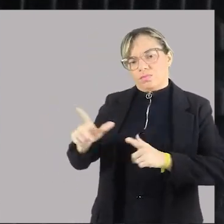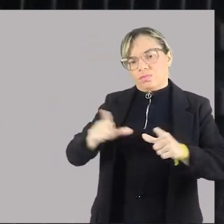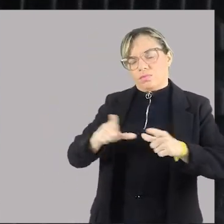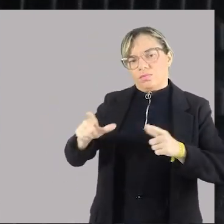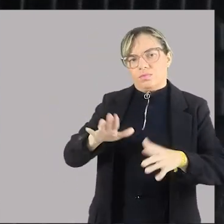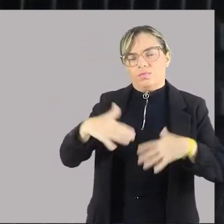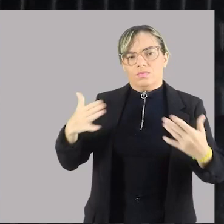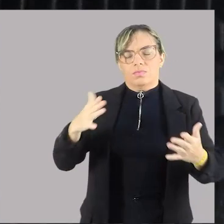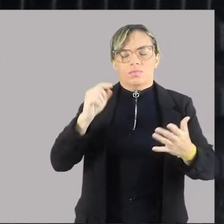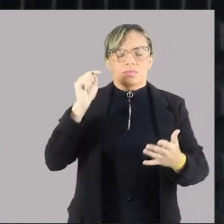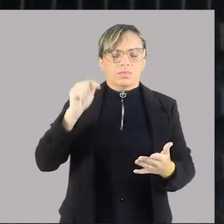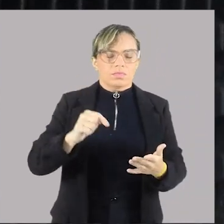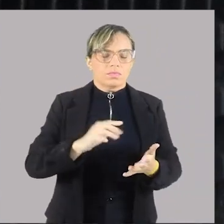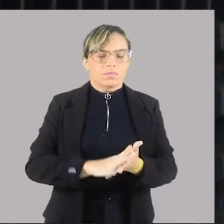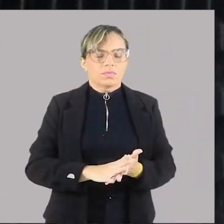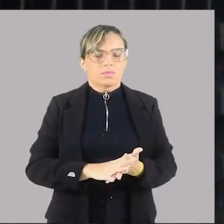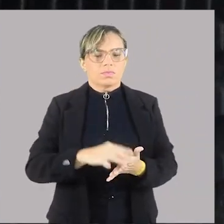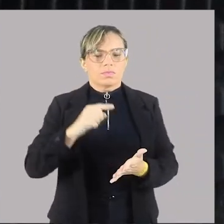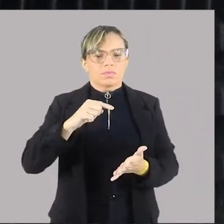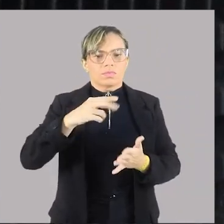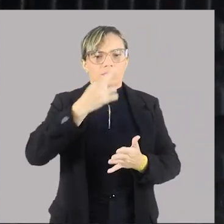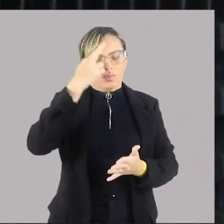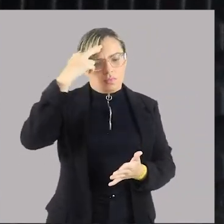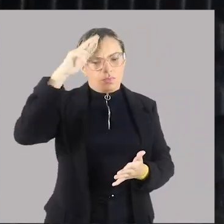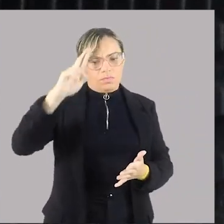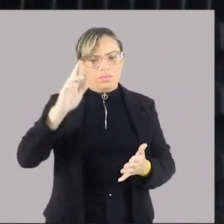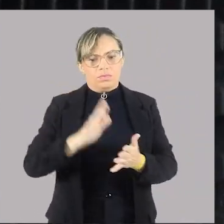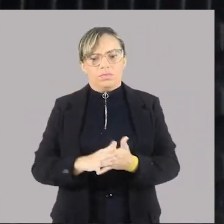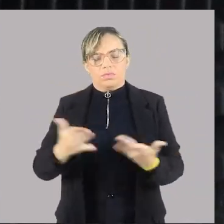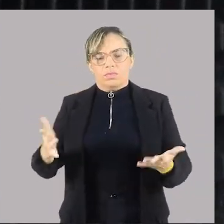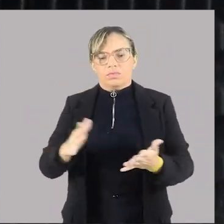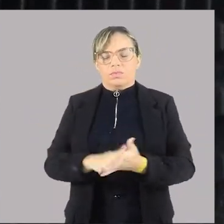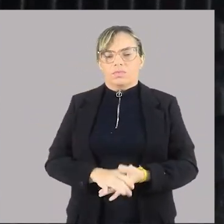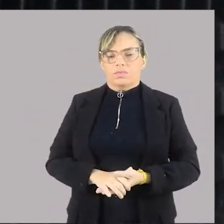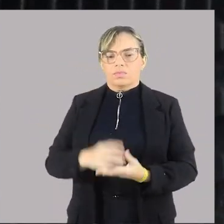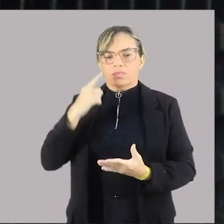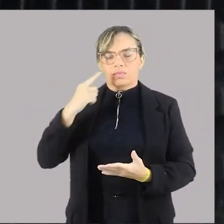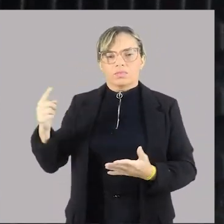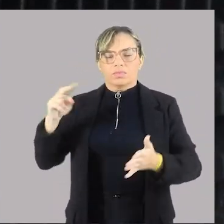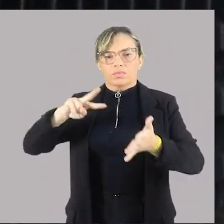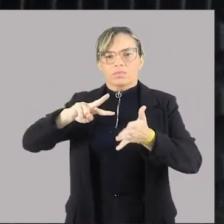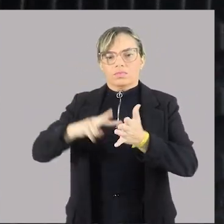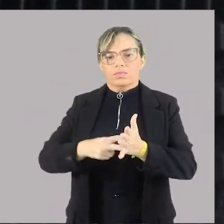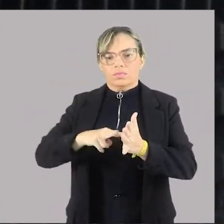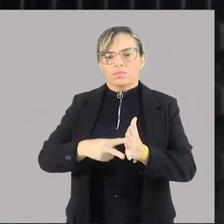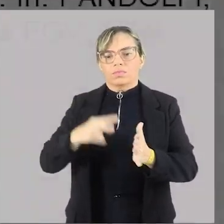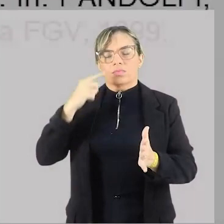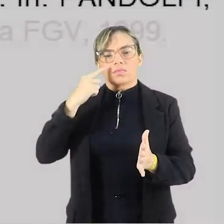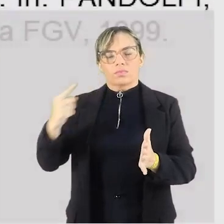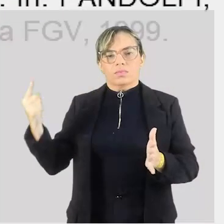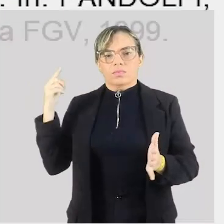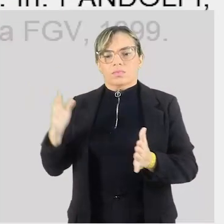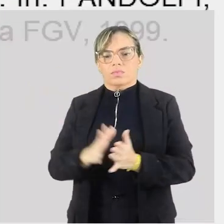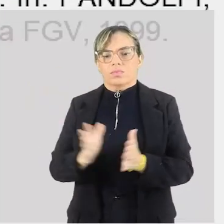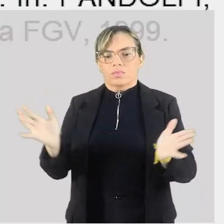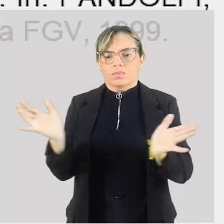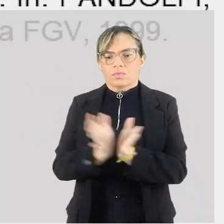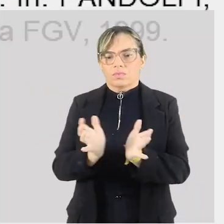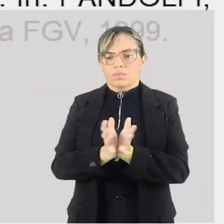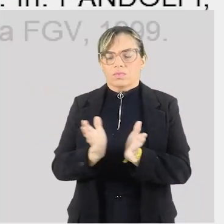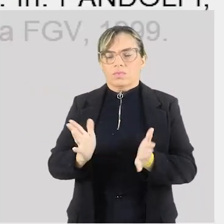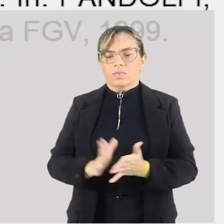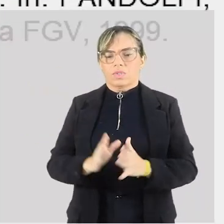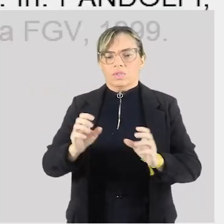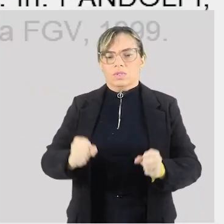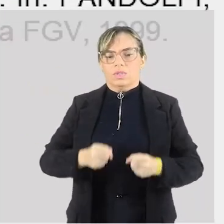patrões. Ele é o grande árbitro, por conta dessa estrutura do sindicalismo corporativista. Olha só, o poder